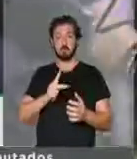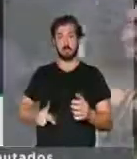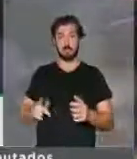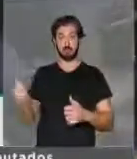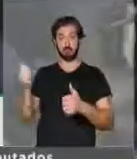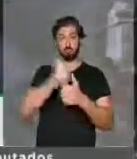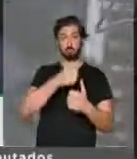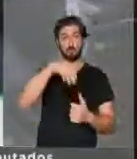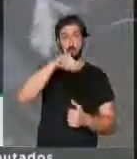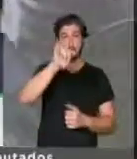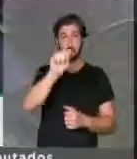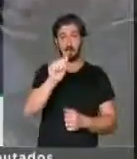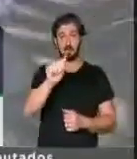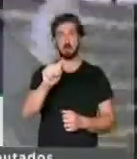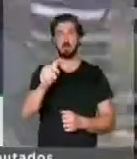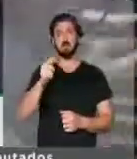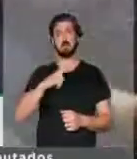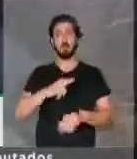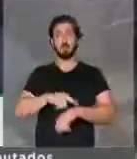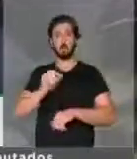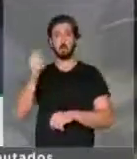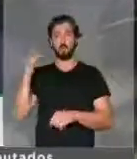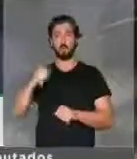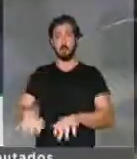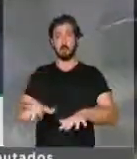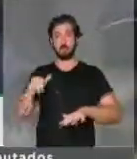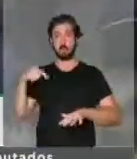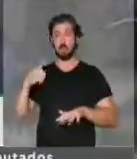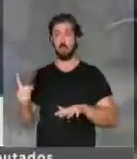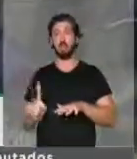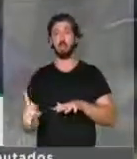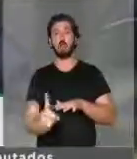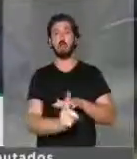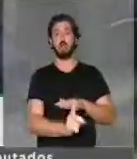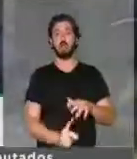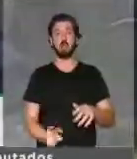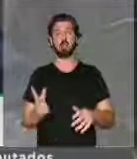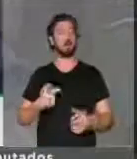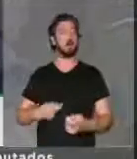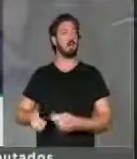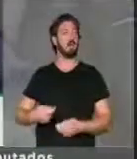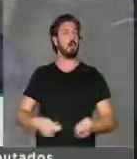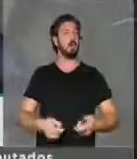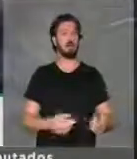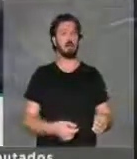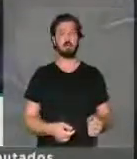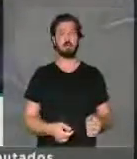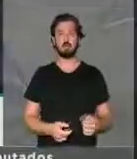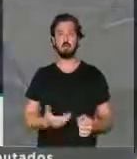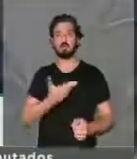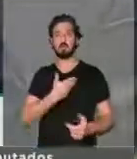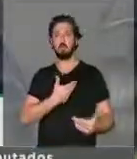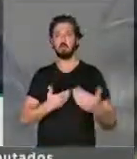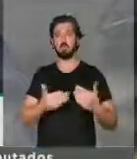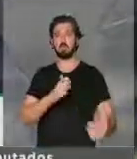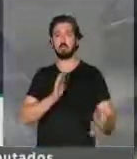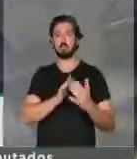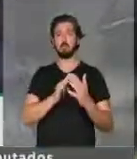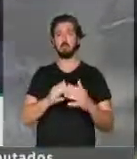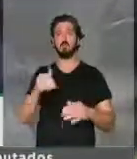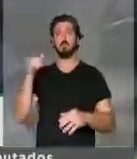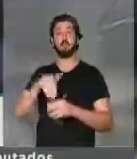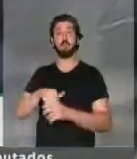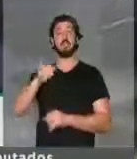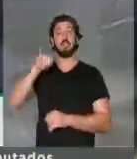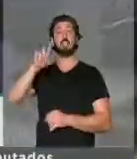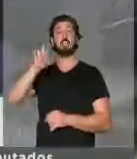Rodrigo Maia, estava agora aqui há pouco no plenário, já fazendo seu corpo a corpo para a eleição